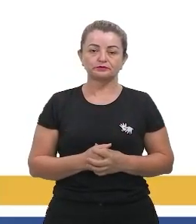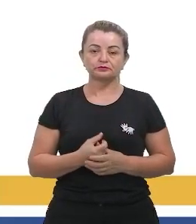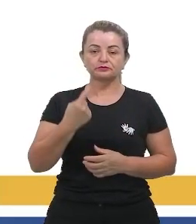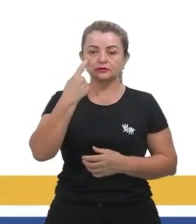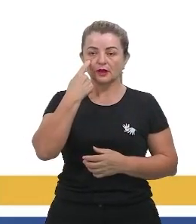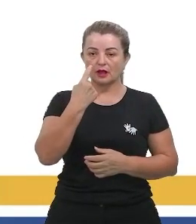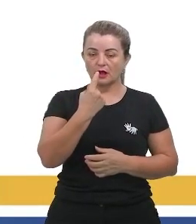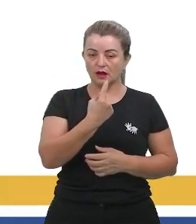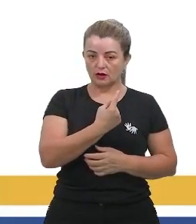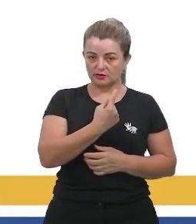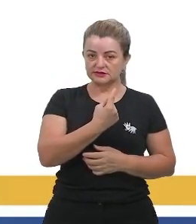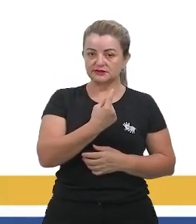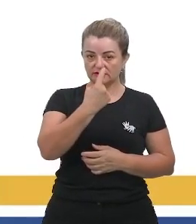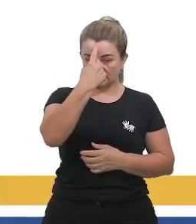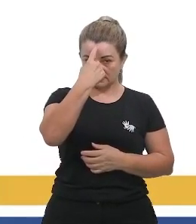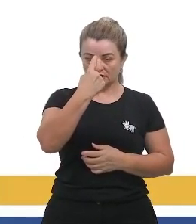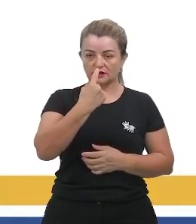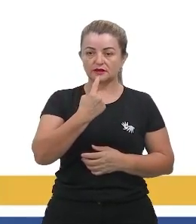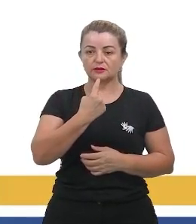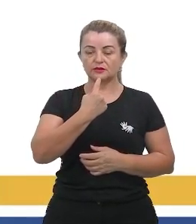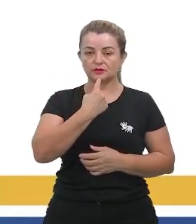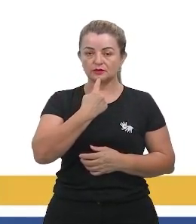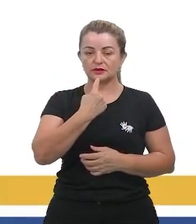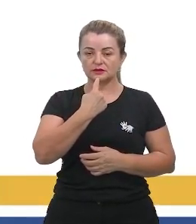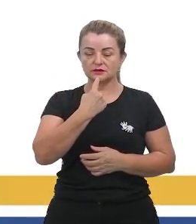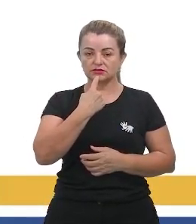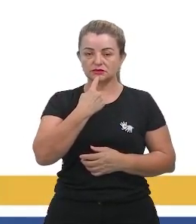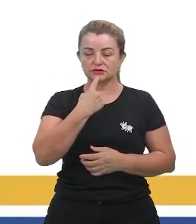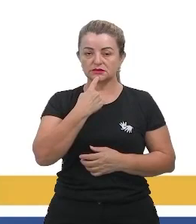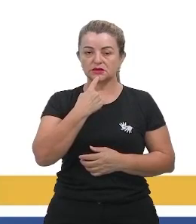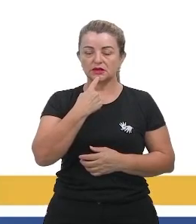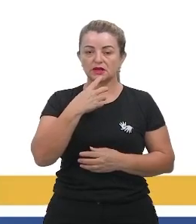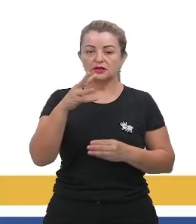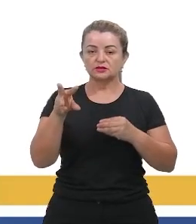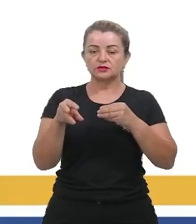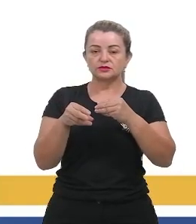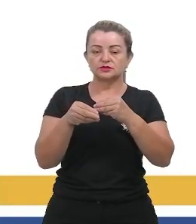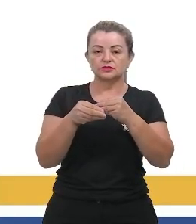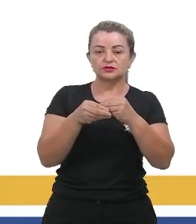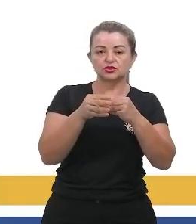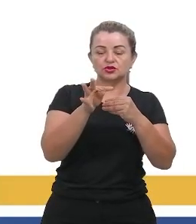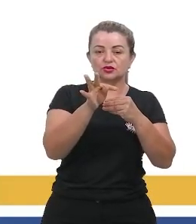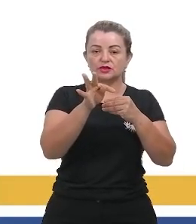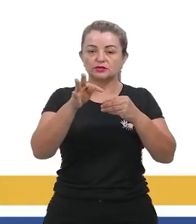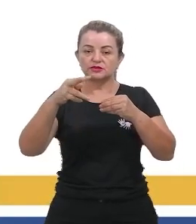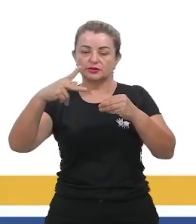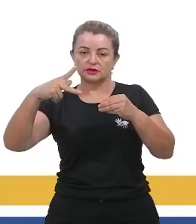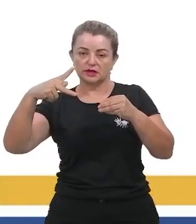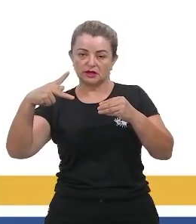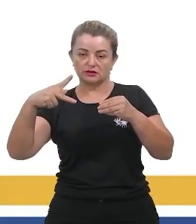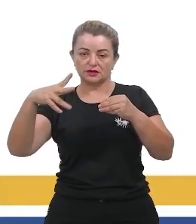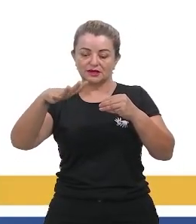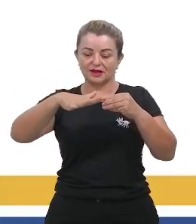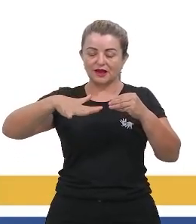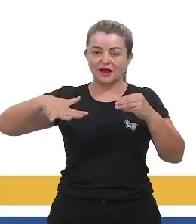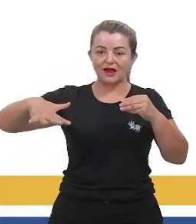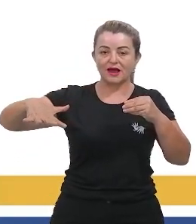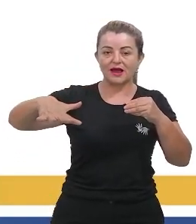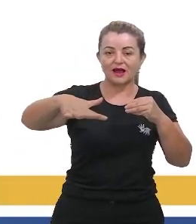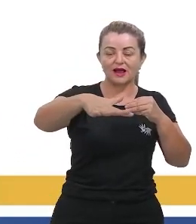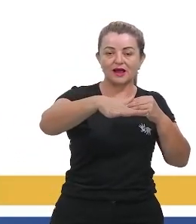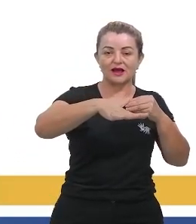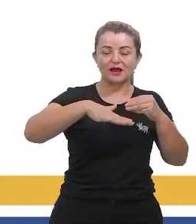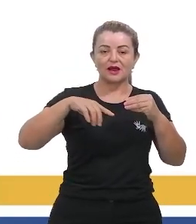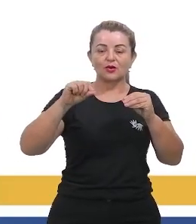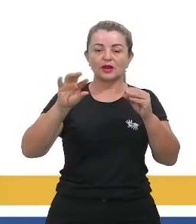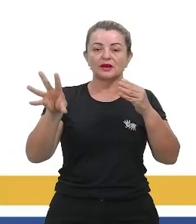Observe que essa construção assegura pelo teorema de Pitágoras que a área é, como eu falei agora há pouco, pela síntese de Clairaut.